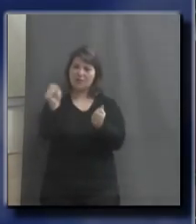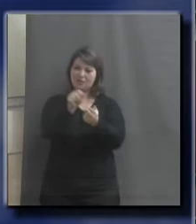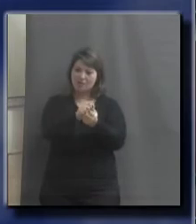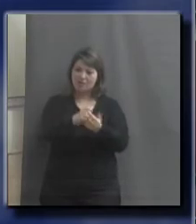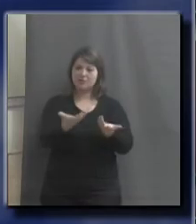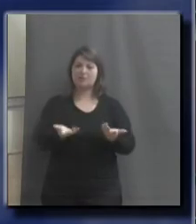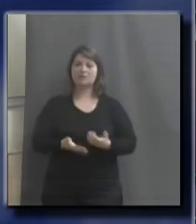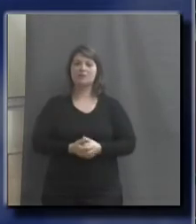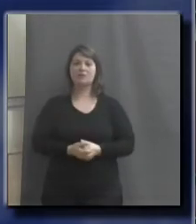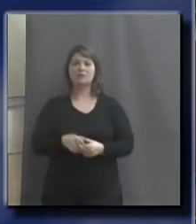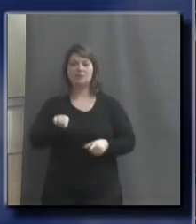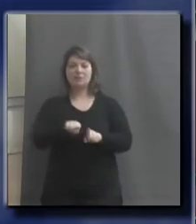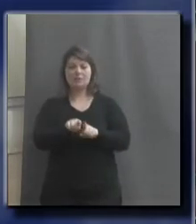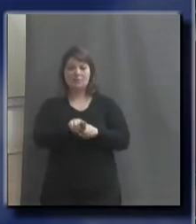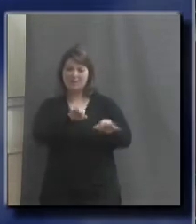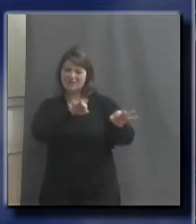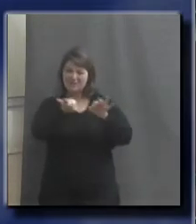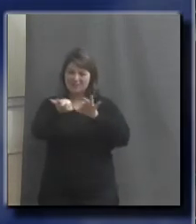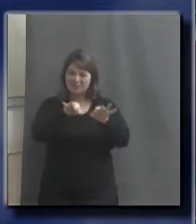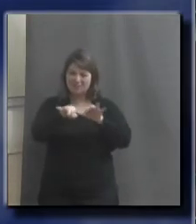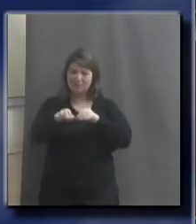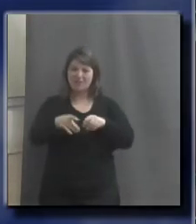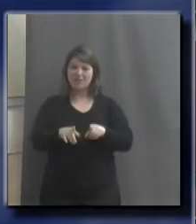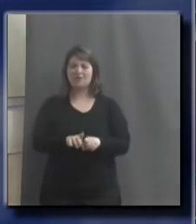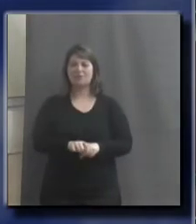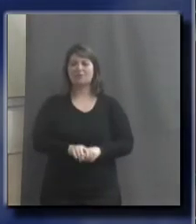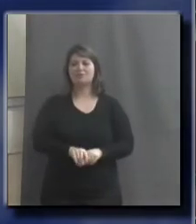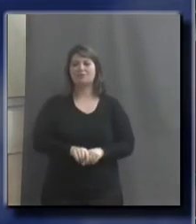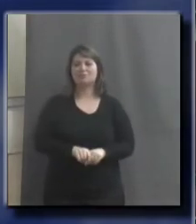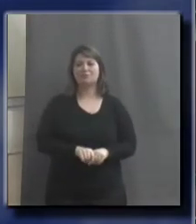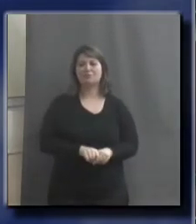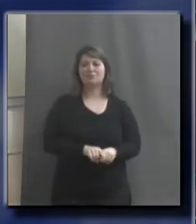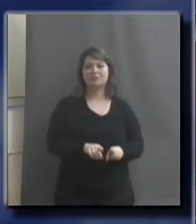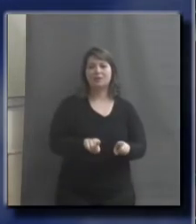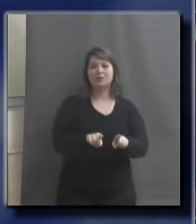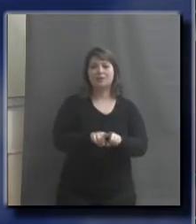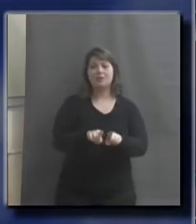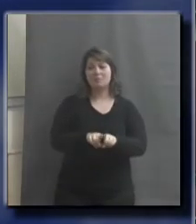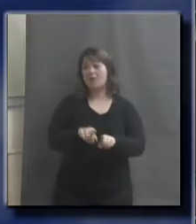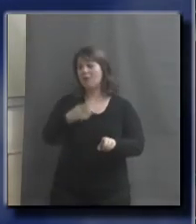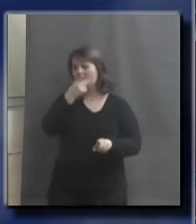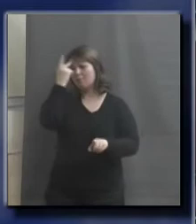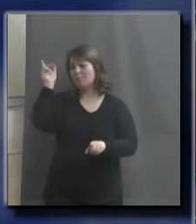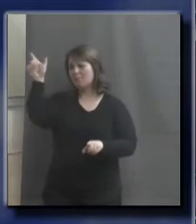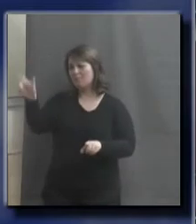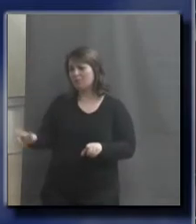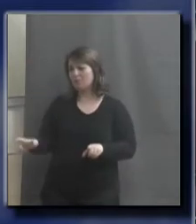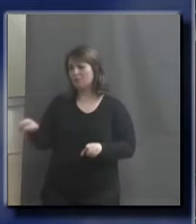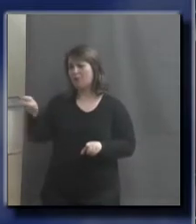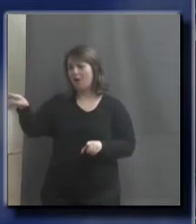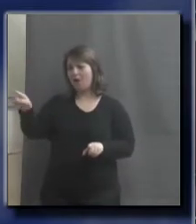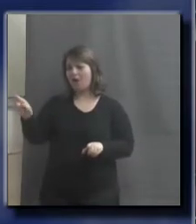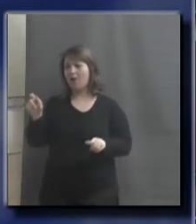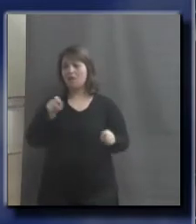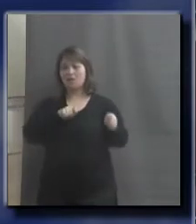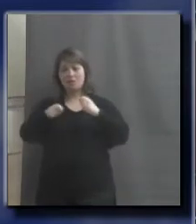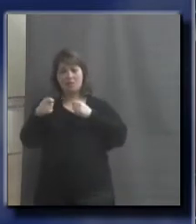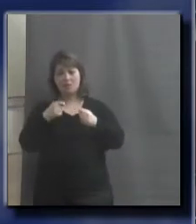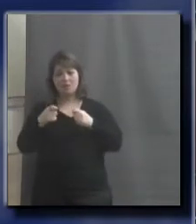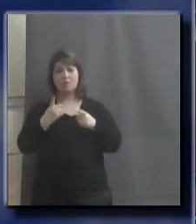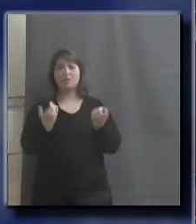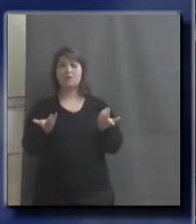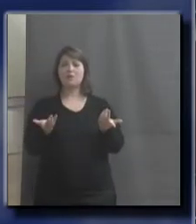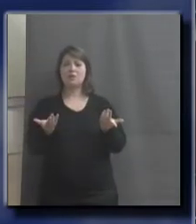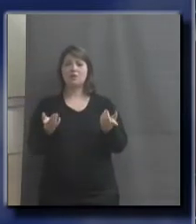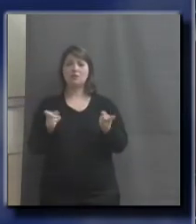desenvolvimento, mas no sujeito que passa a ser um consumidor, né, e que passa a